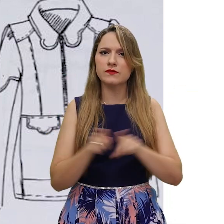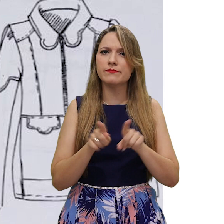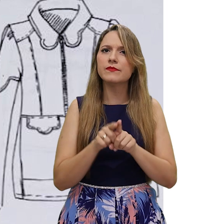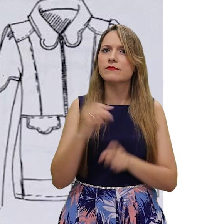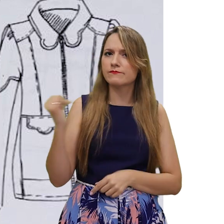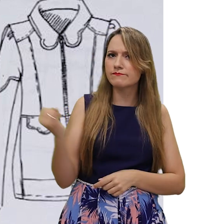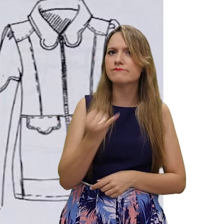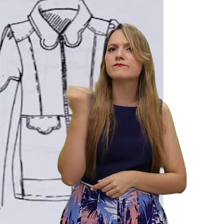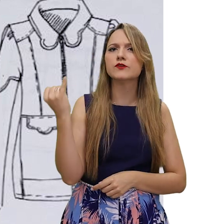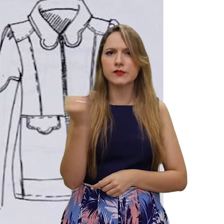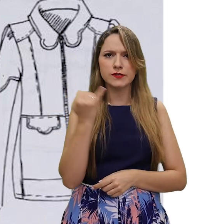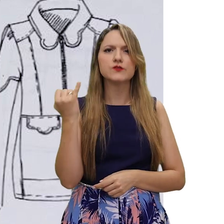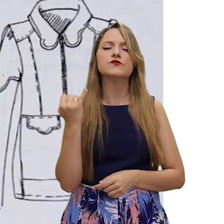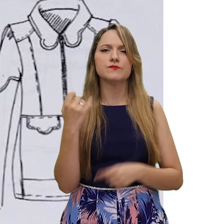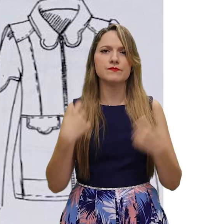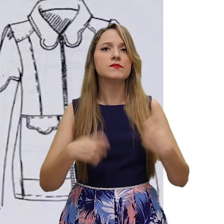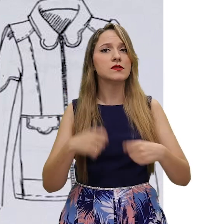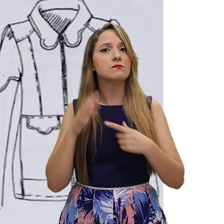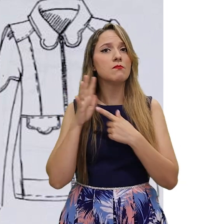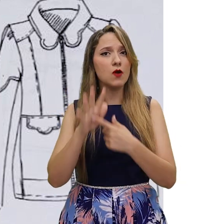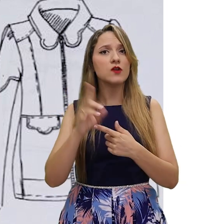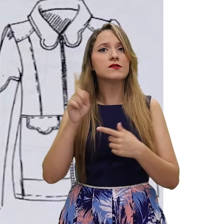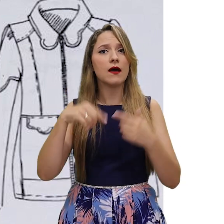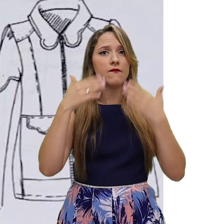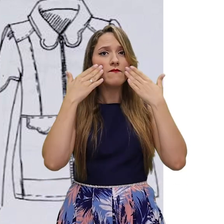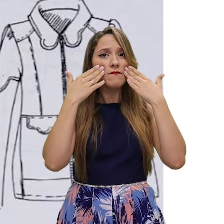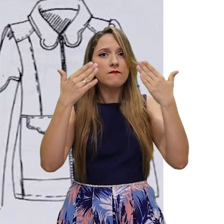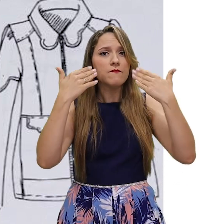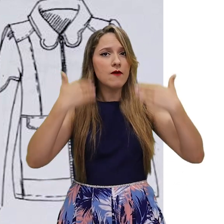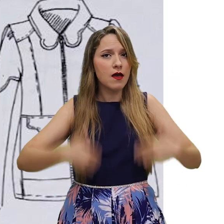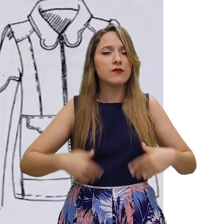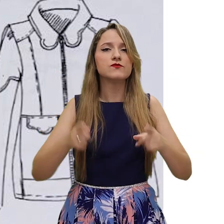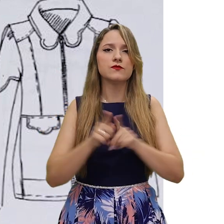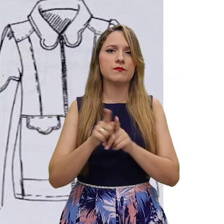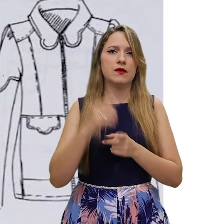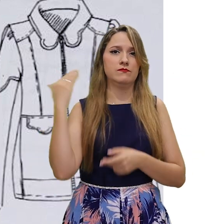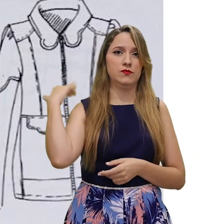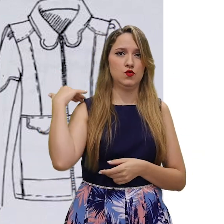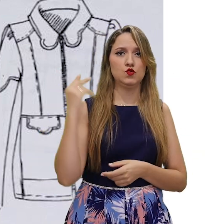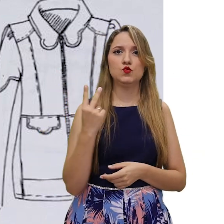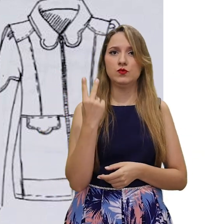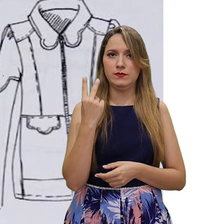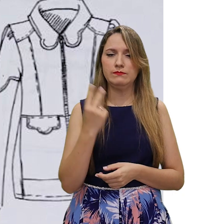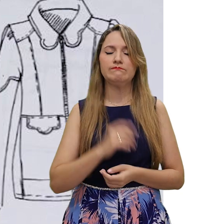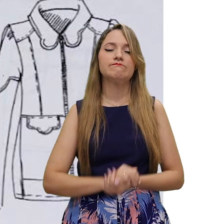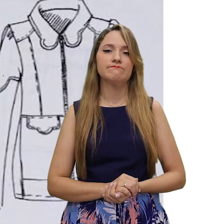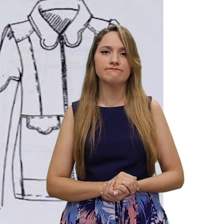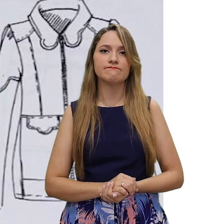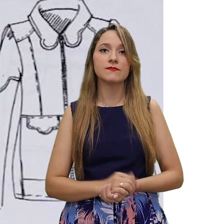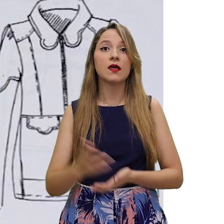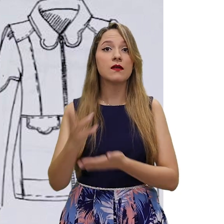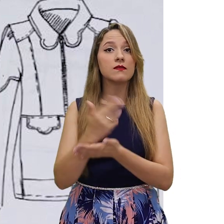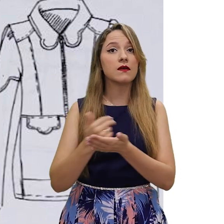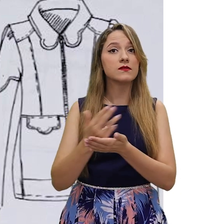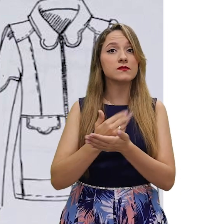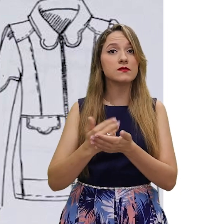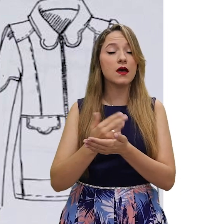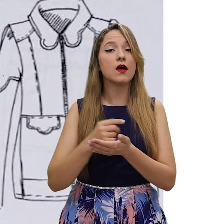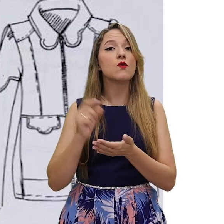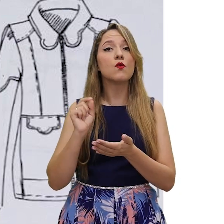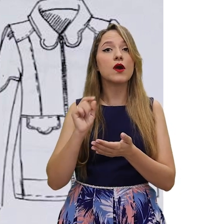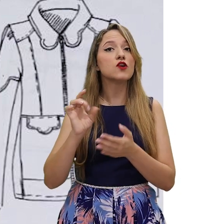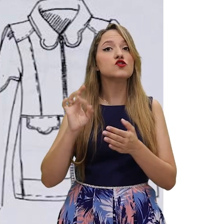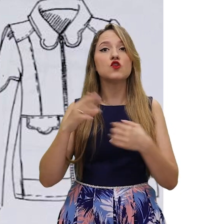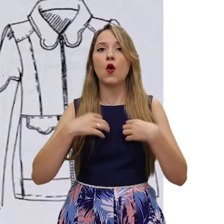importante ser representado frente e costas. Mas uma diferença básica, o desenho planificado é só a roupa,